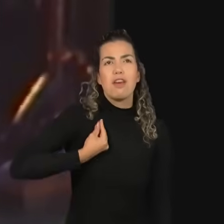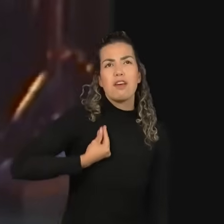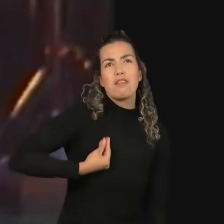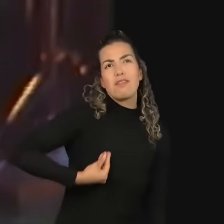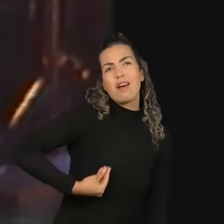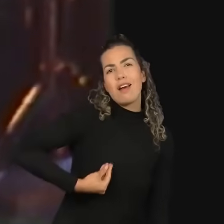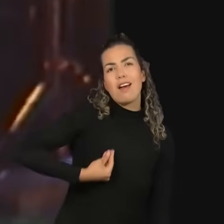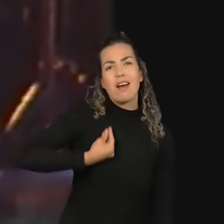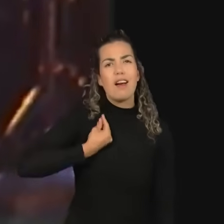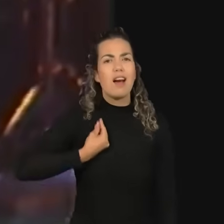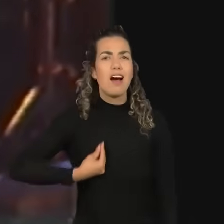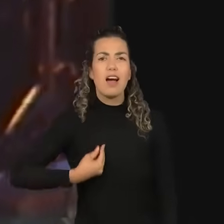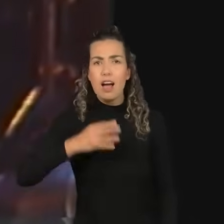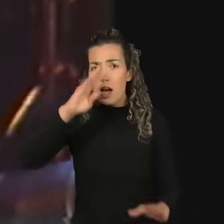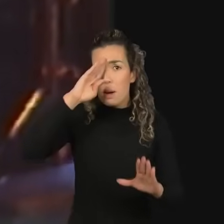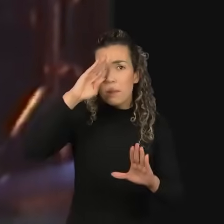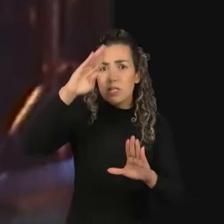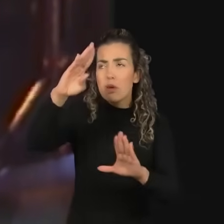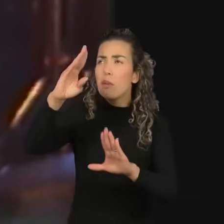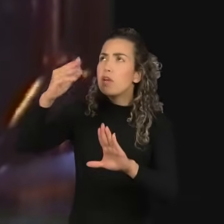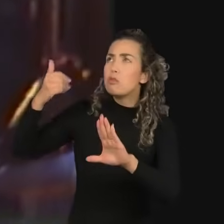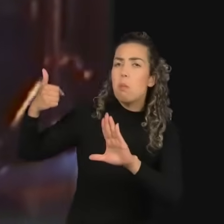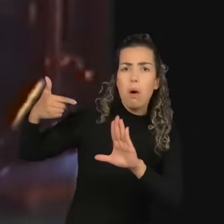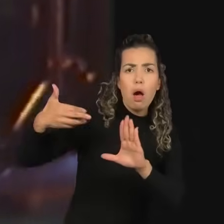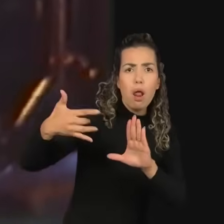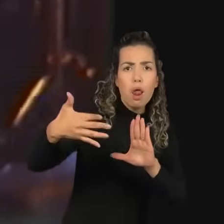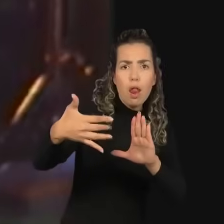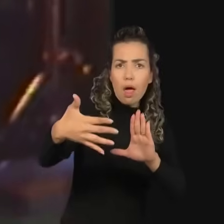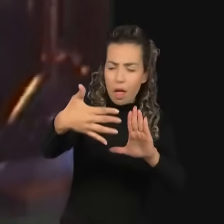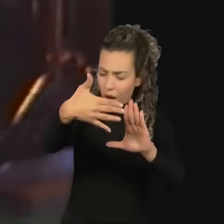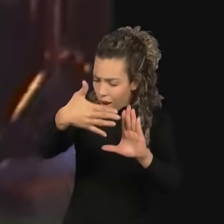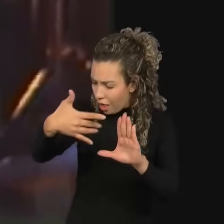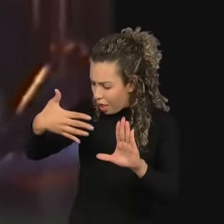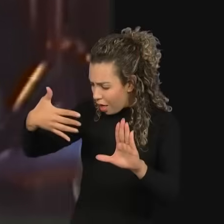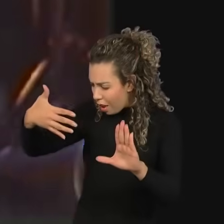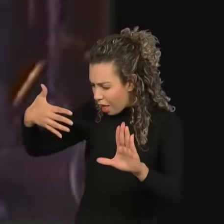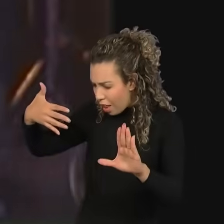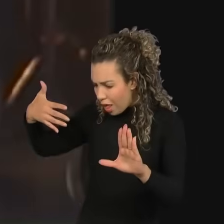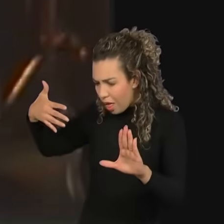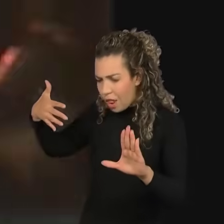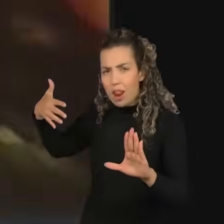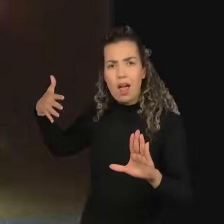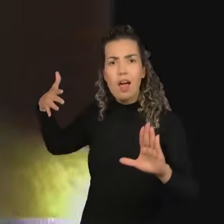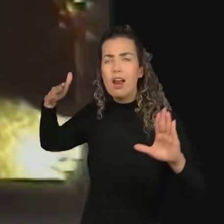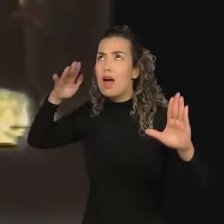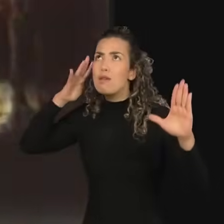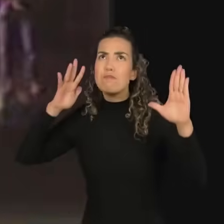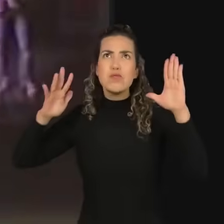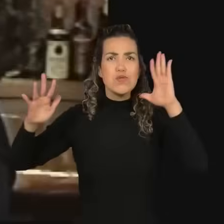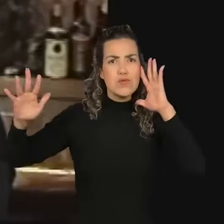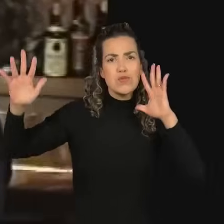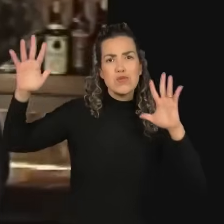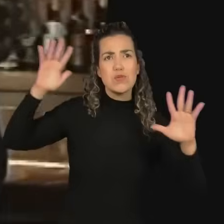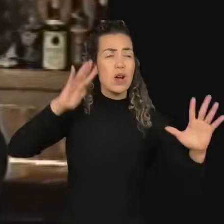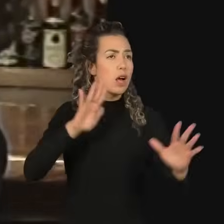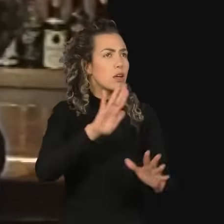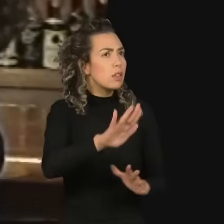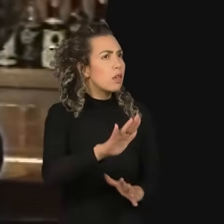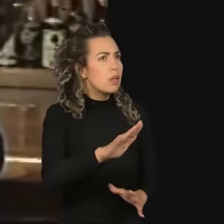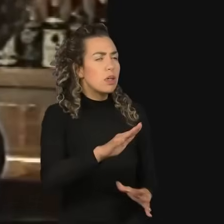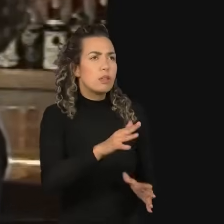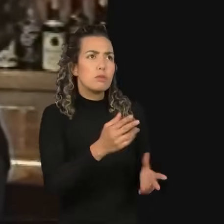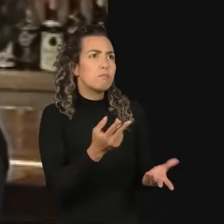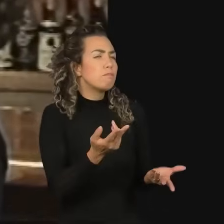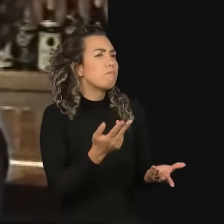Sentadas, não tão engraçadas, todas nas suas salas. Os dois são com a mesma força, o